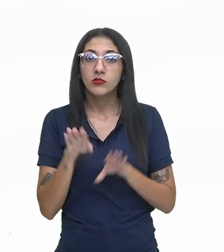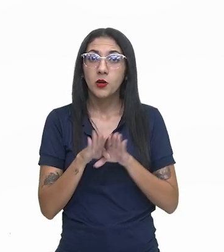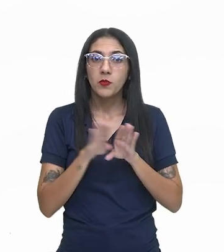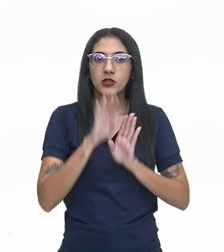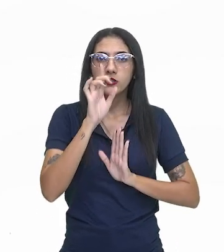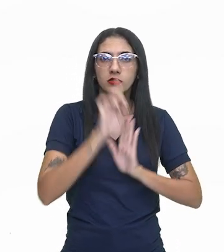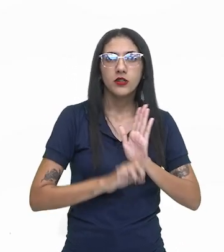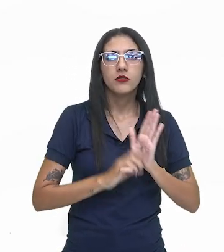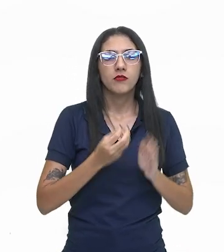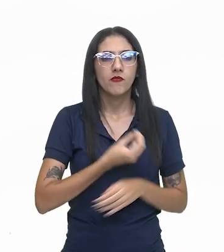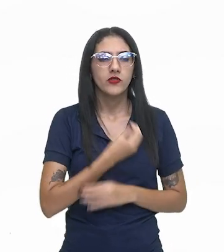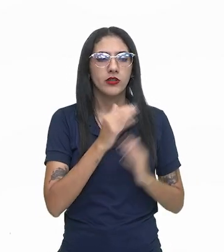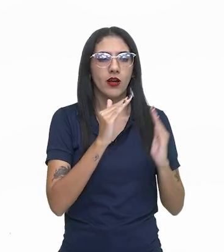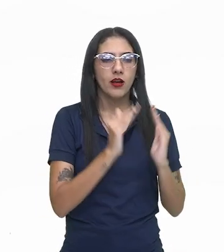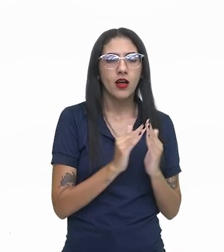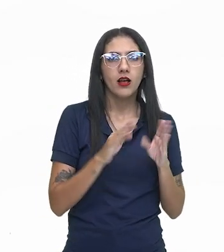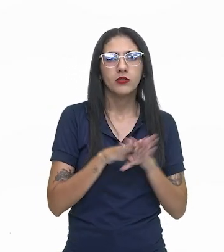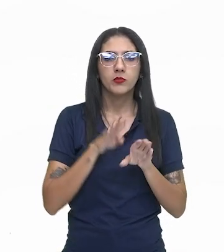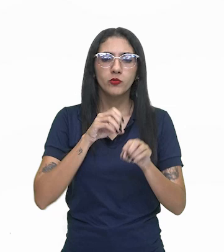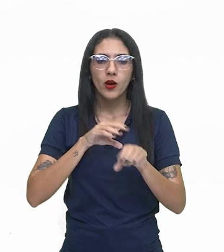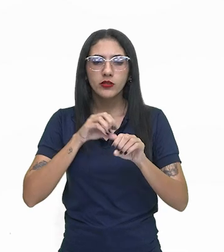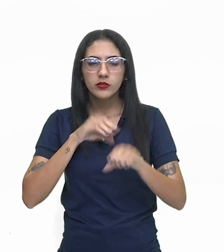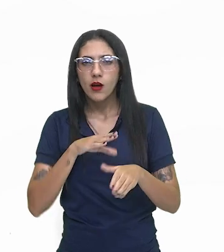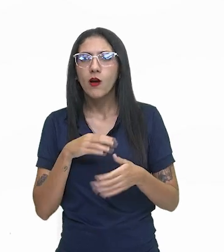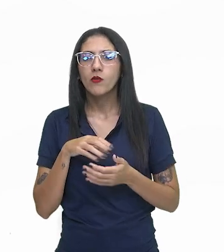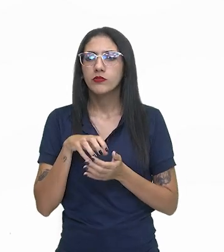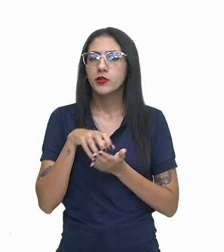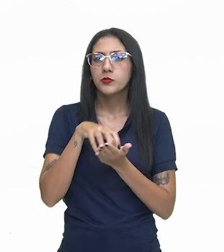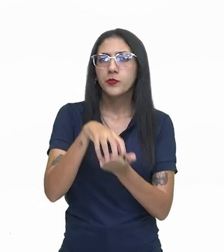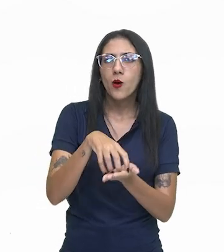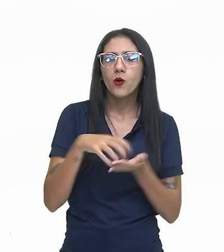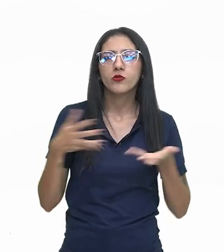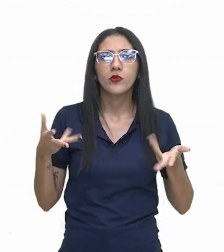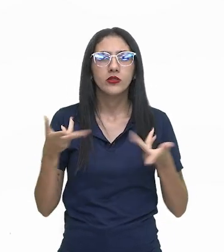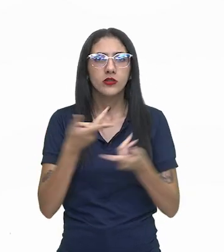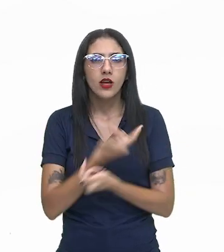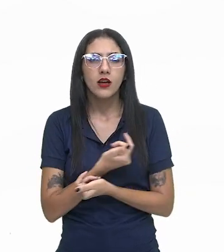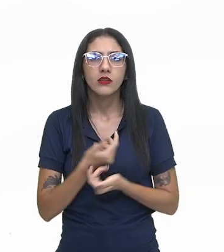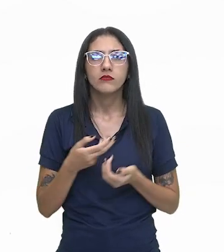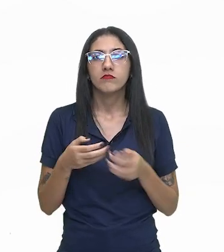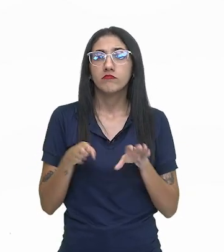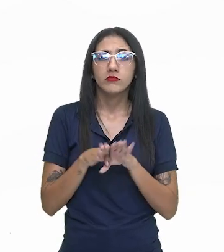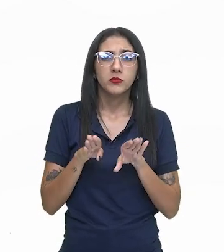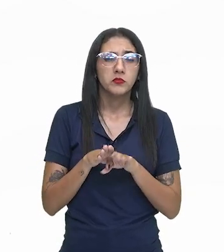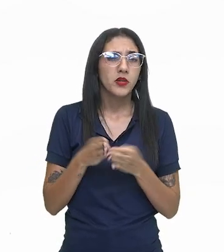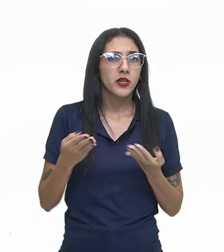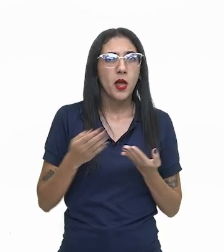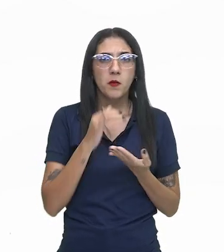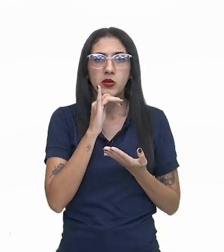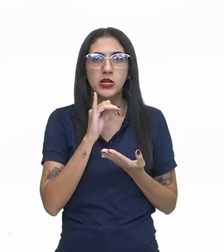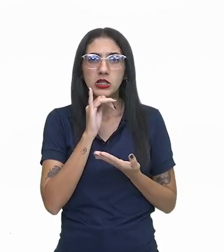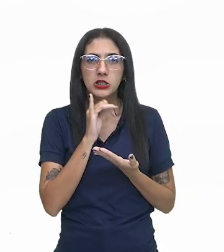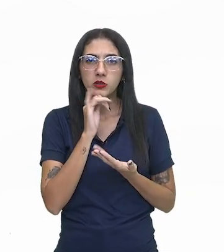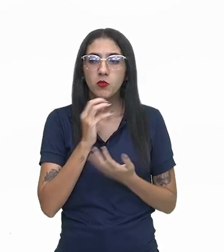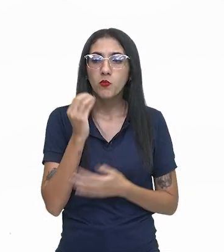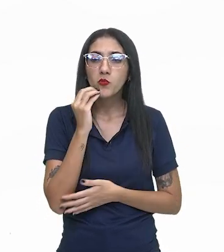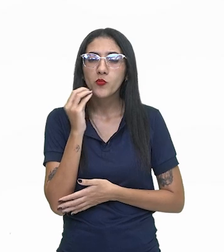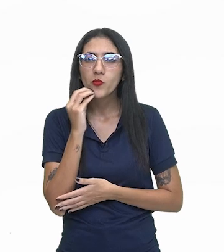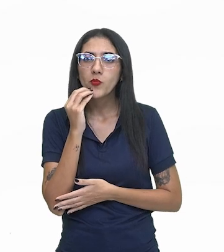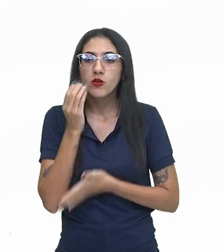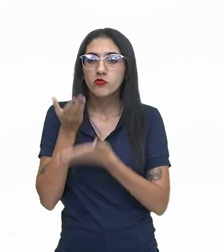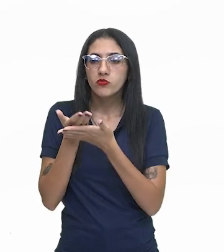à moradia, direito à educação, direito a transporte de qualidade, né, direito a você ter acesso à